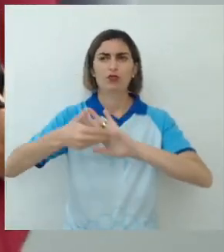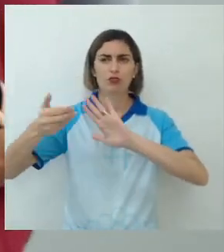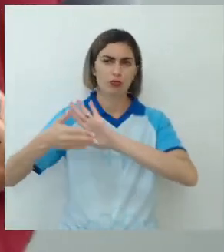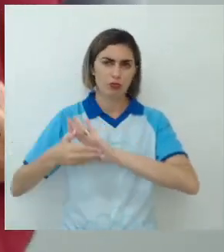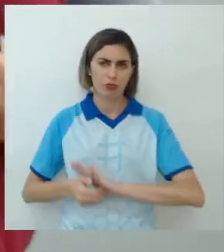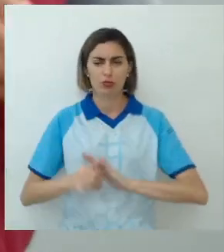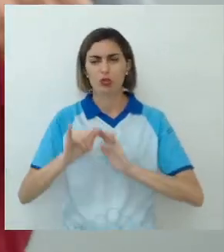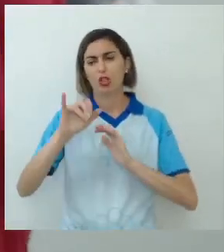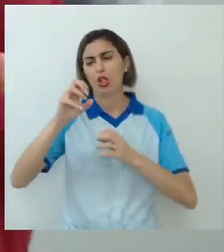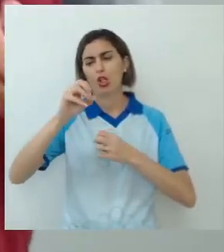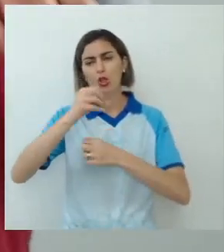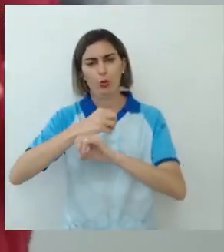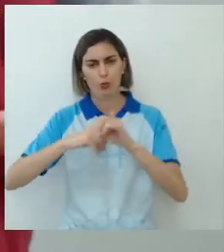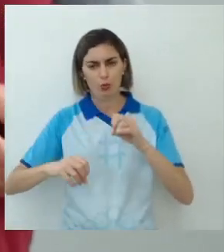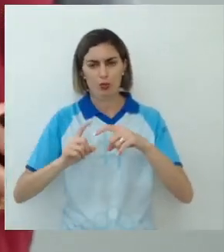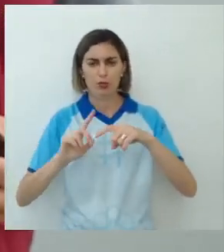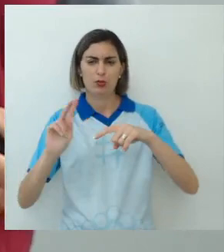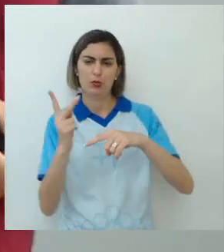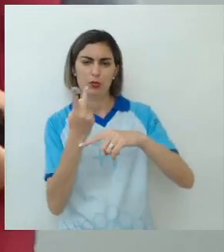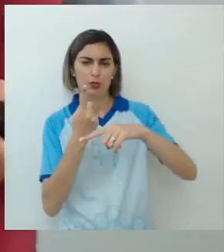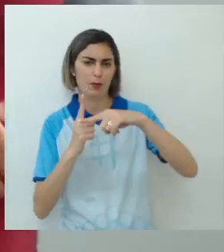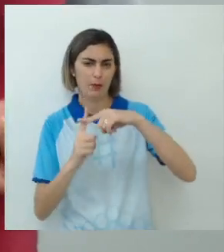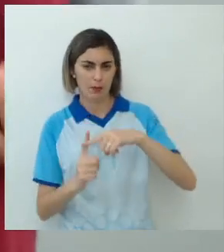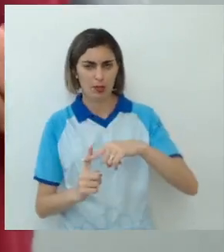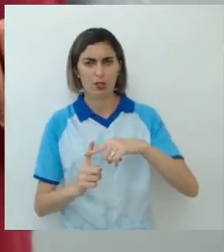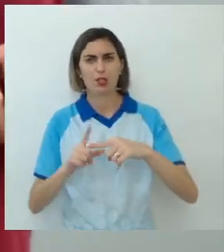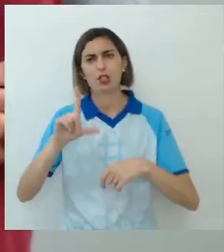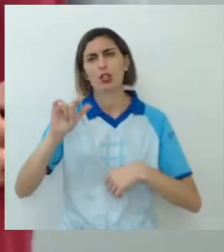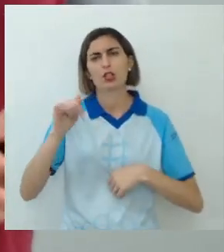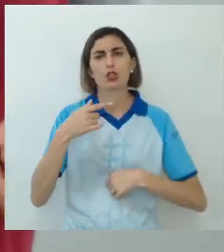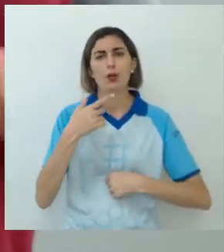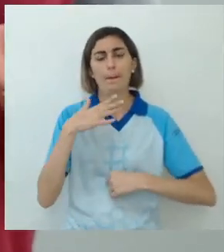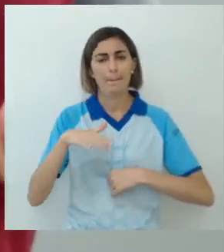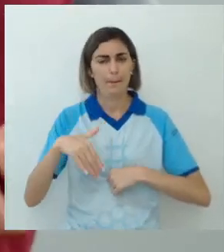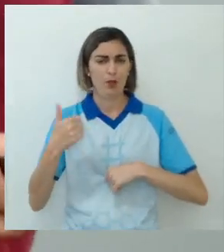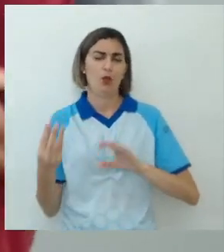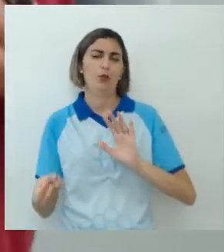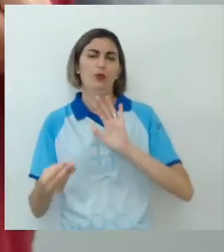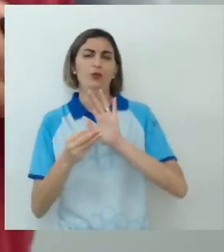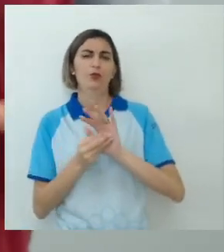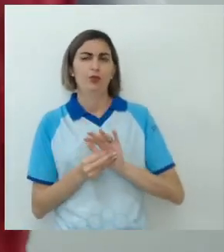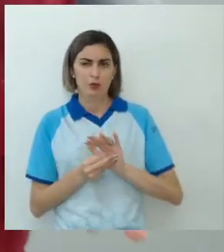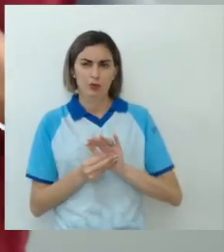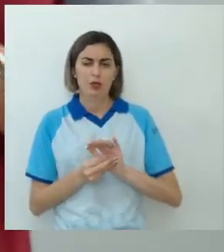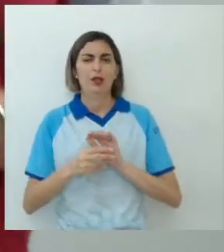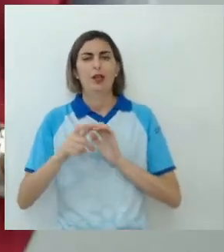íons H+. Esse ligeiro aí, talvez seria melhor expresso se a gente colocasse uma